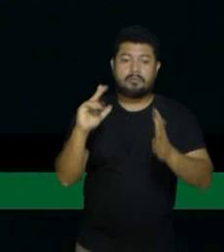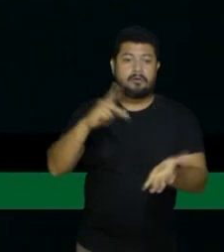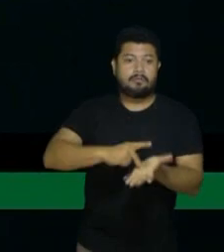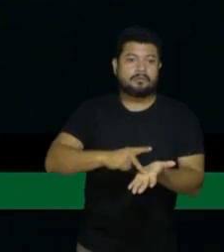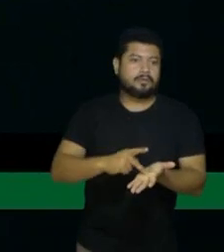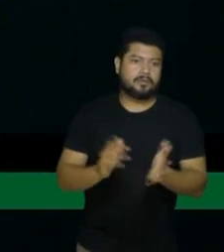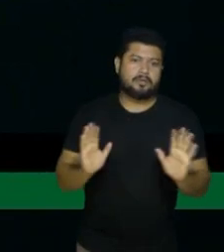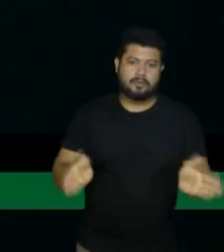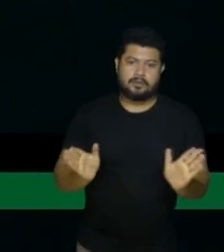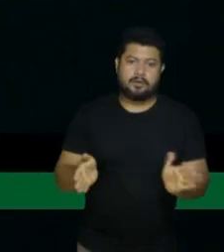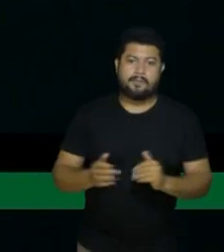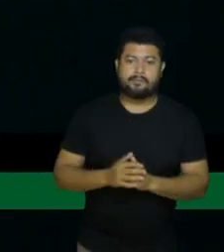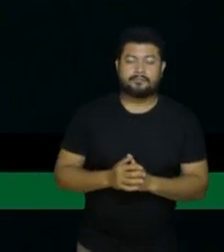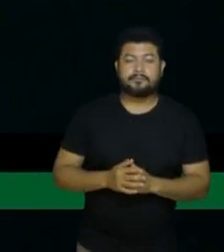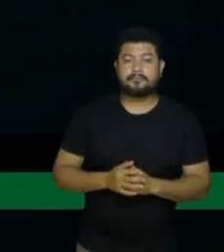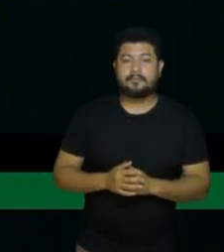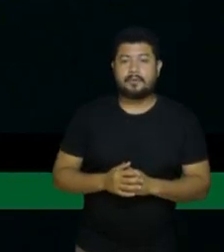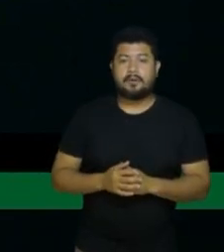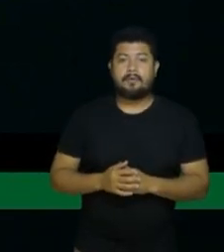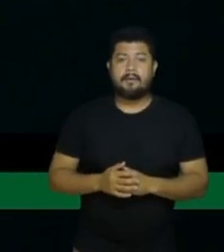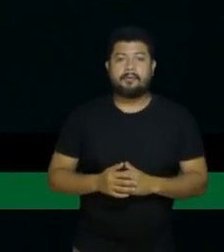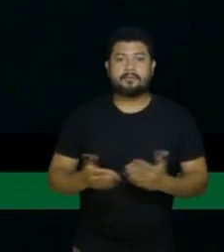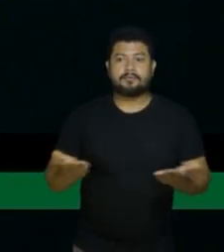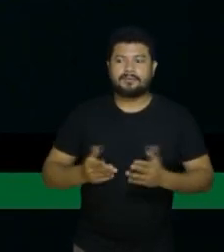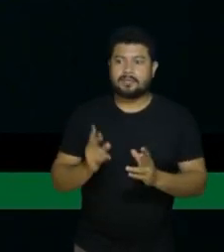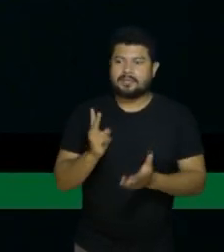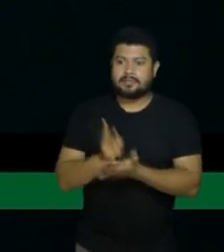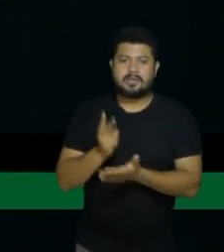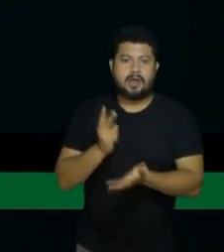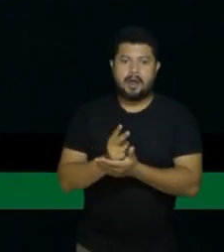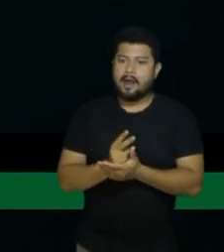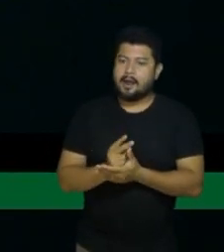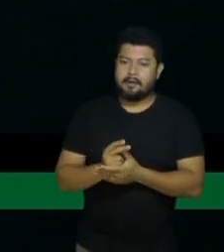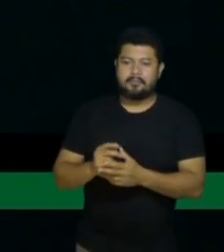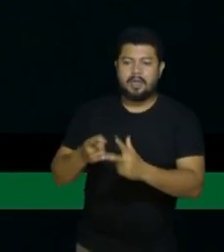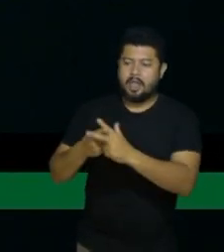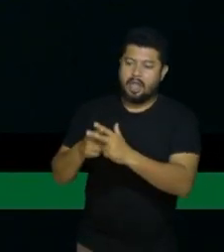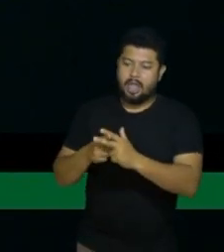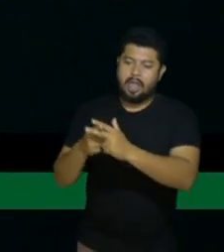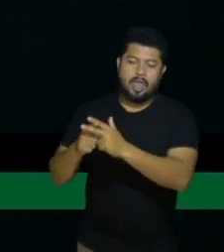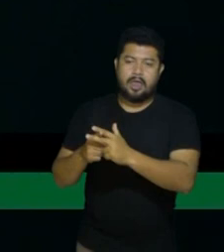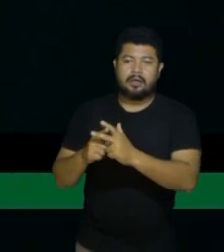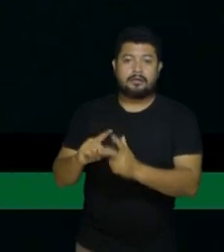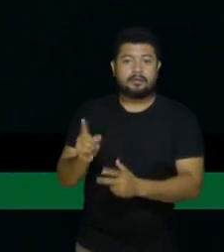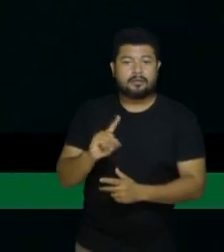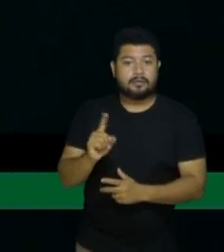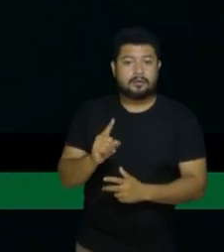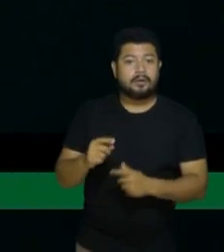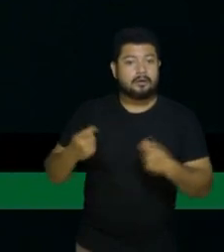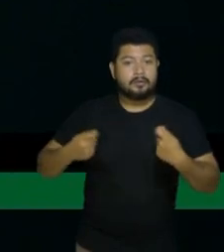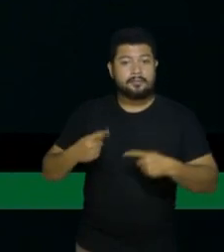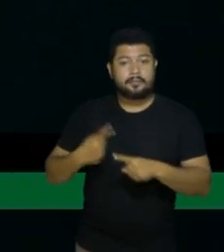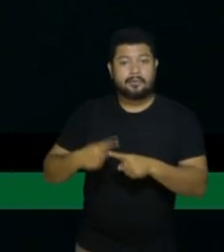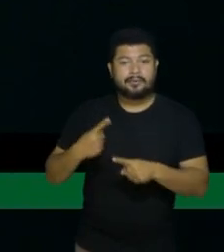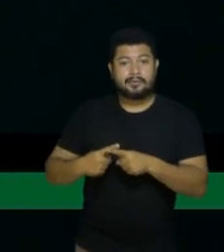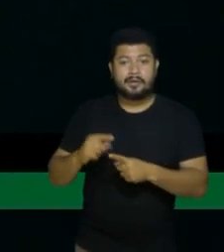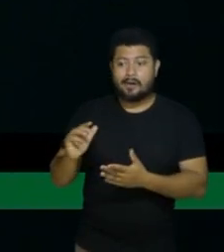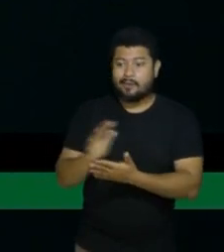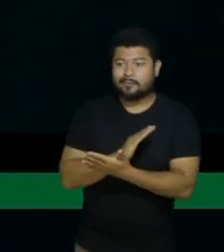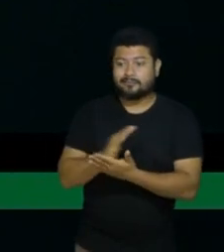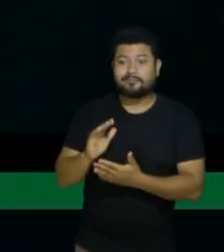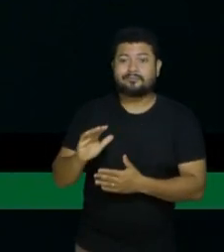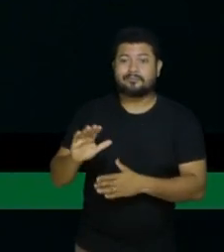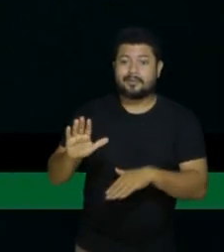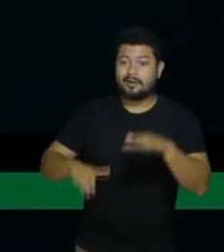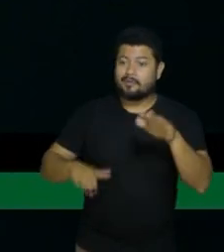ficar sempre correndo atrás do prejuízo até porque o prejuízo maior é irrecuperável são